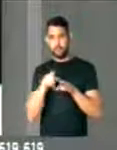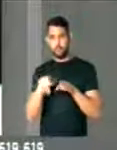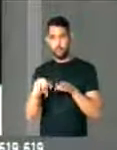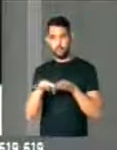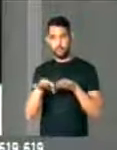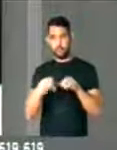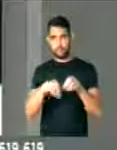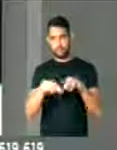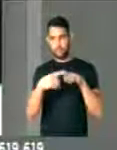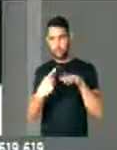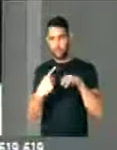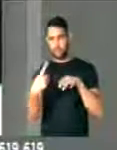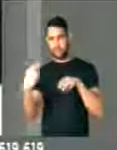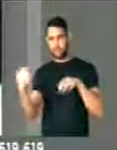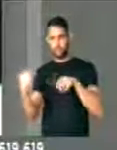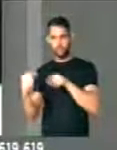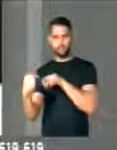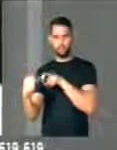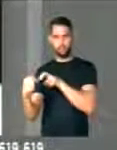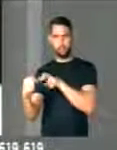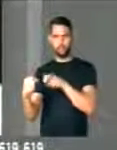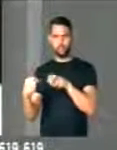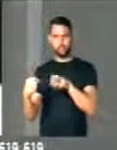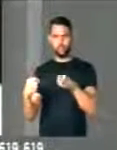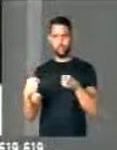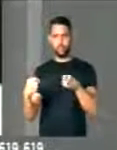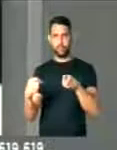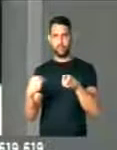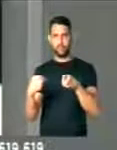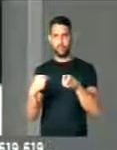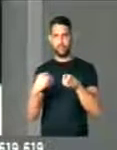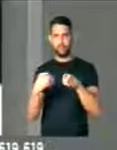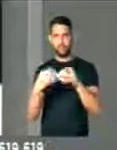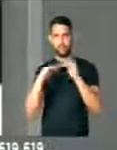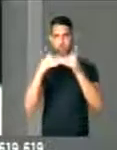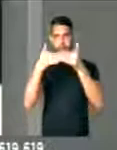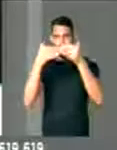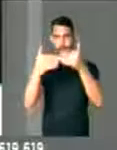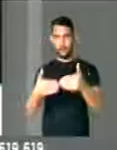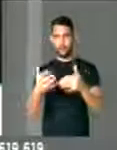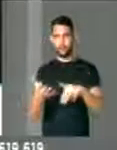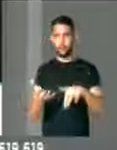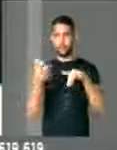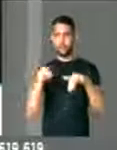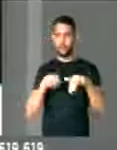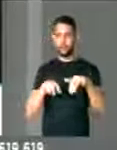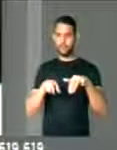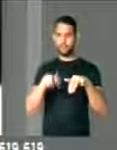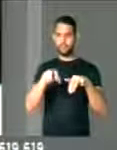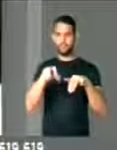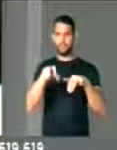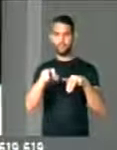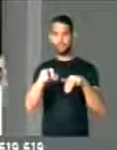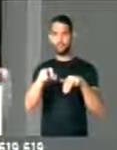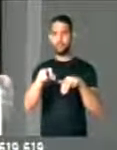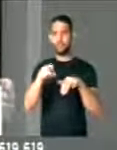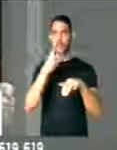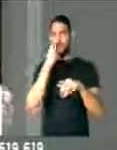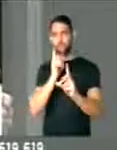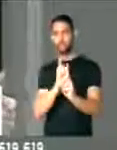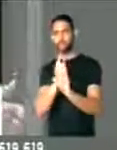do plenário da Câmara dos Deputados, pela frente do Congresso Nacional, e